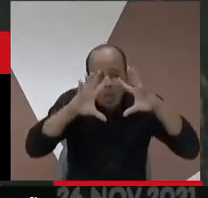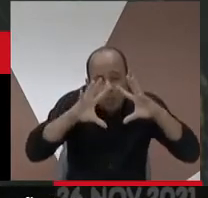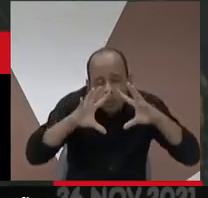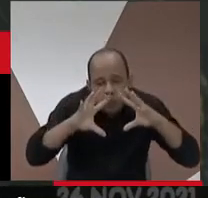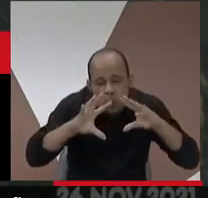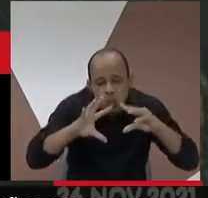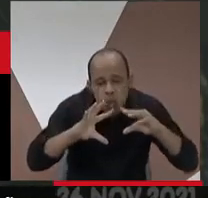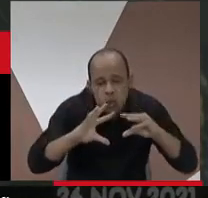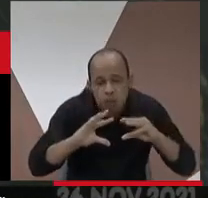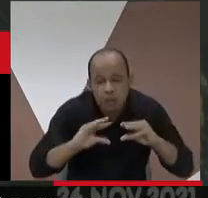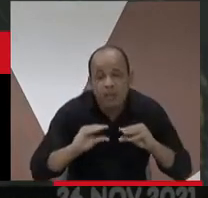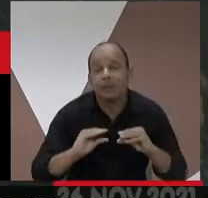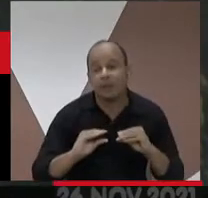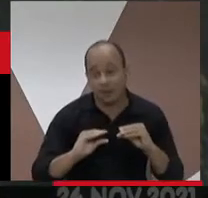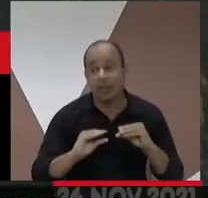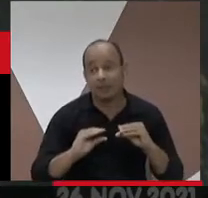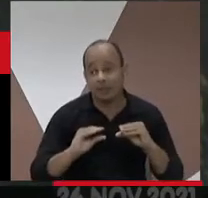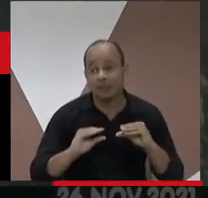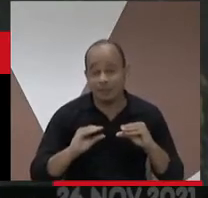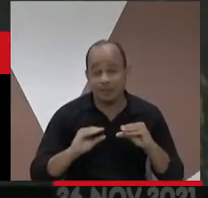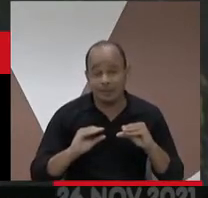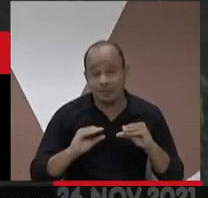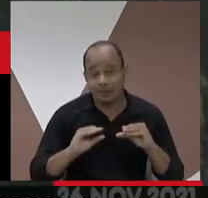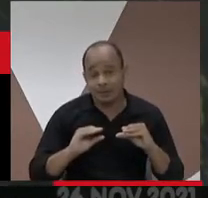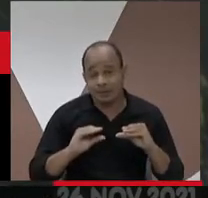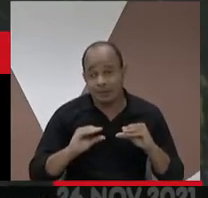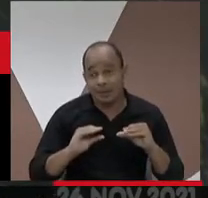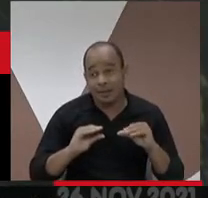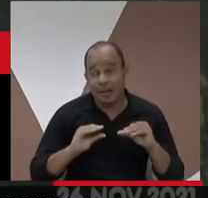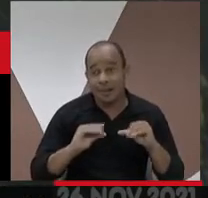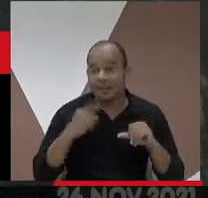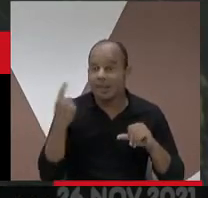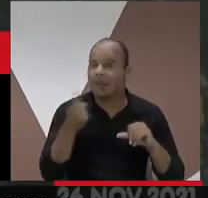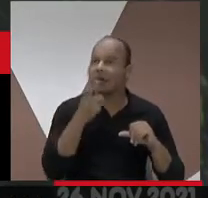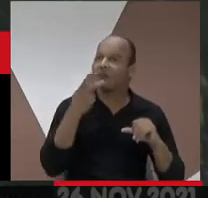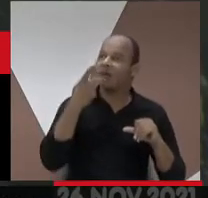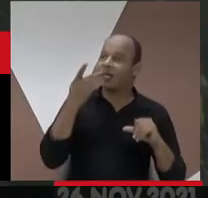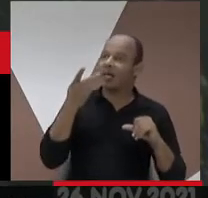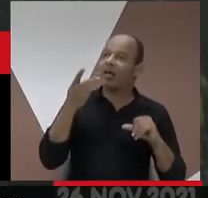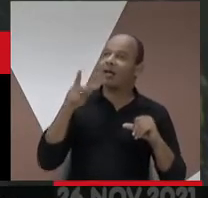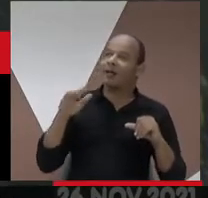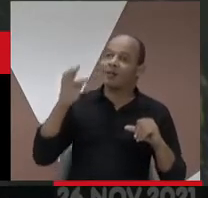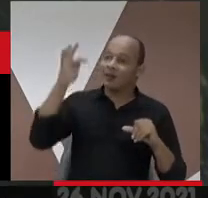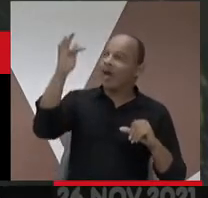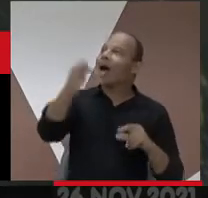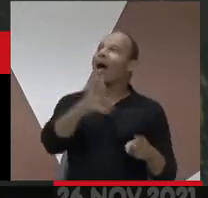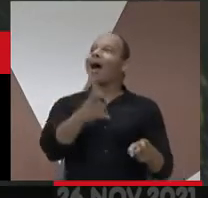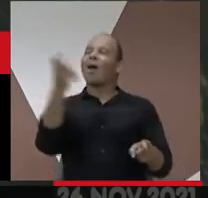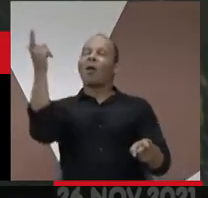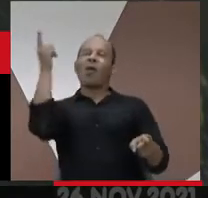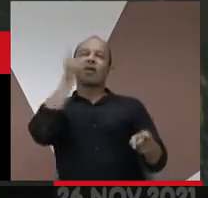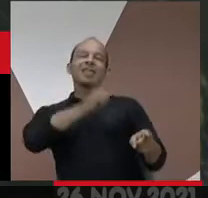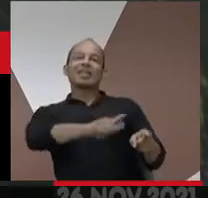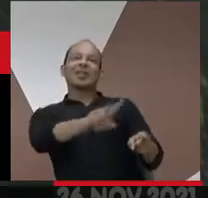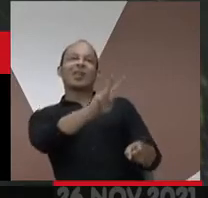maravilhosa que esse projeto, no final, as pessoas falam, nossa, saiu. Vargem das Flores foi super bonito, ficou bacana, o rodoanel